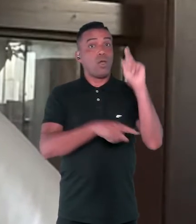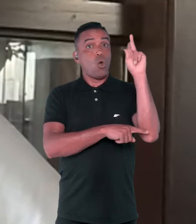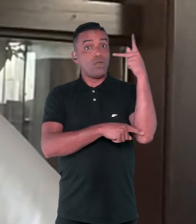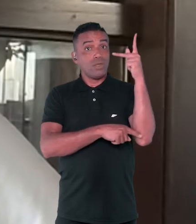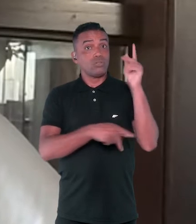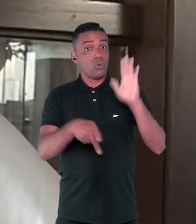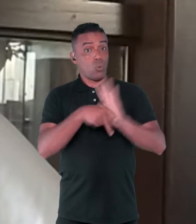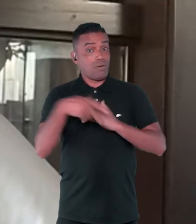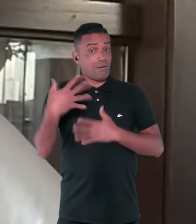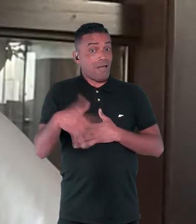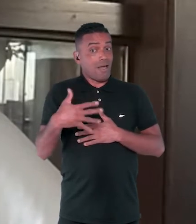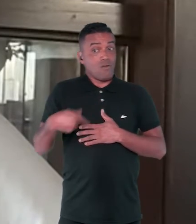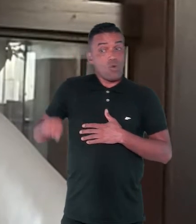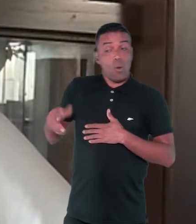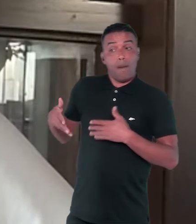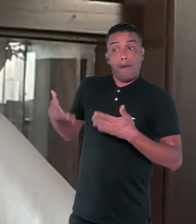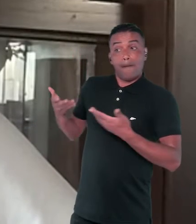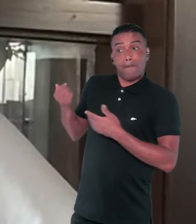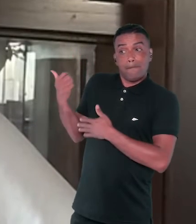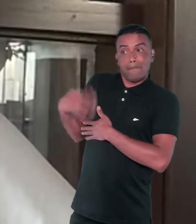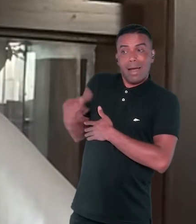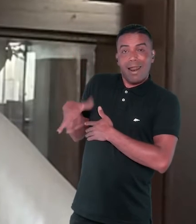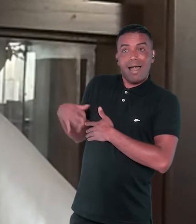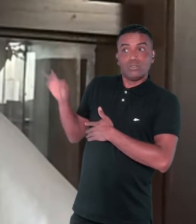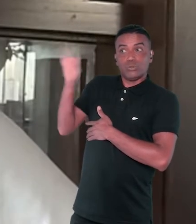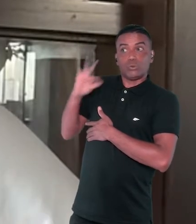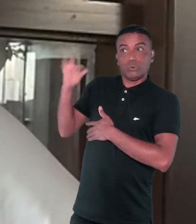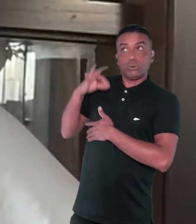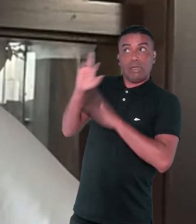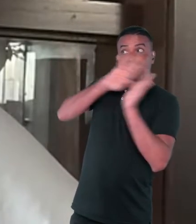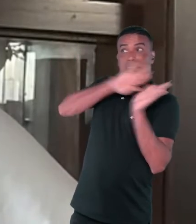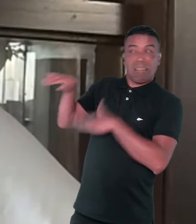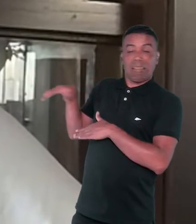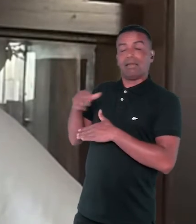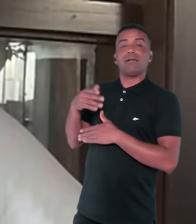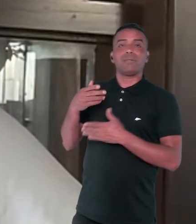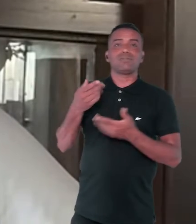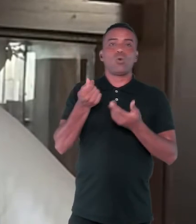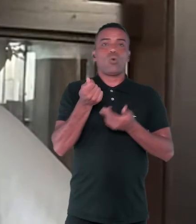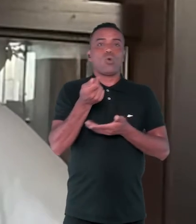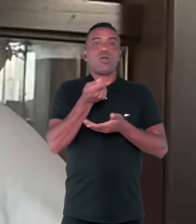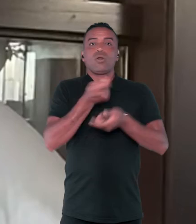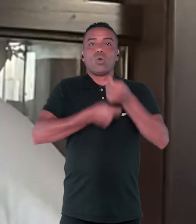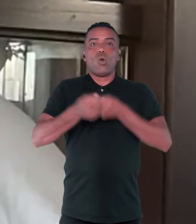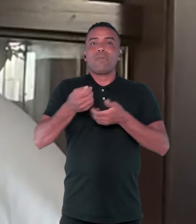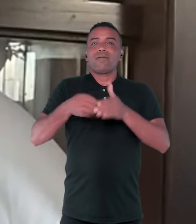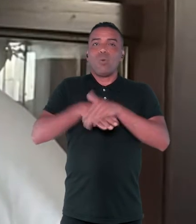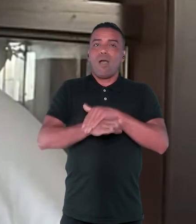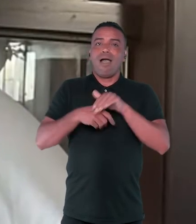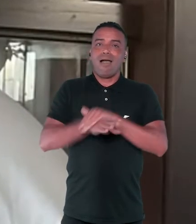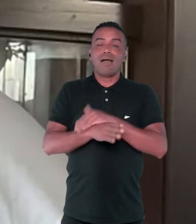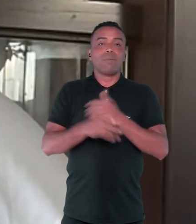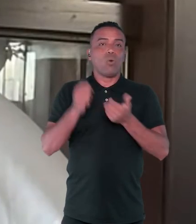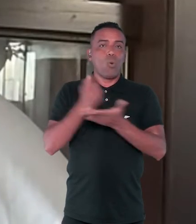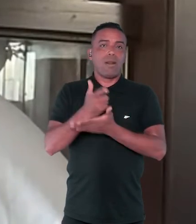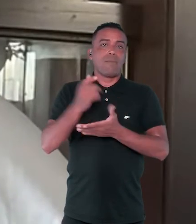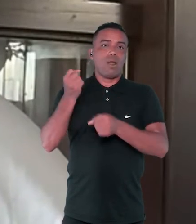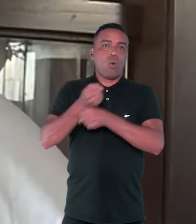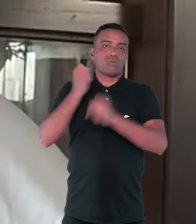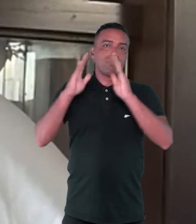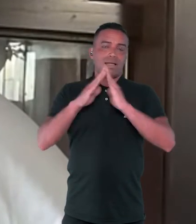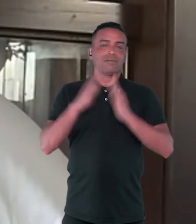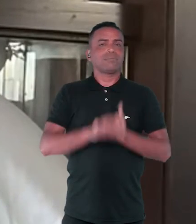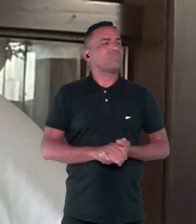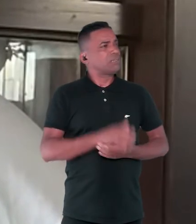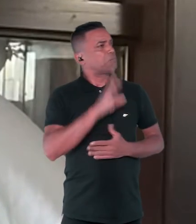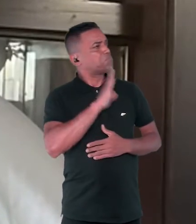é caro. Eu vou para o barato, brinco com os pedalões a noite inteira, mas economizo para comprar tijolo e tal. Eu falei assim, bacana. Mas,